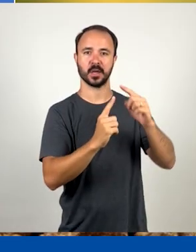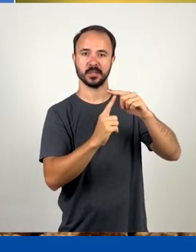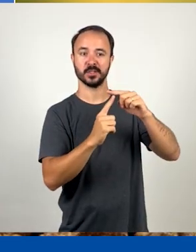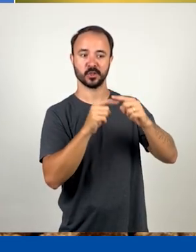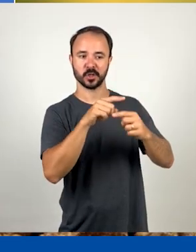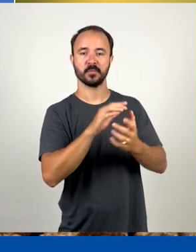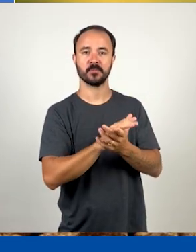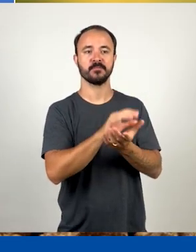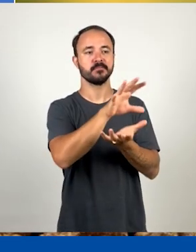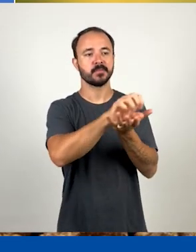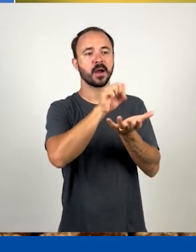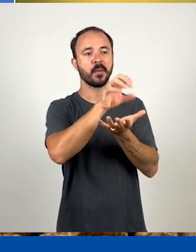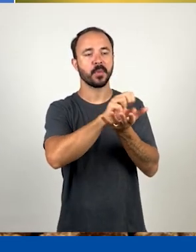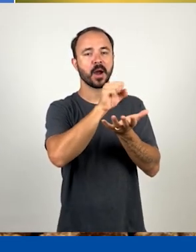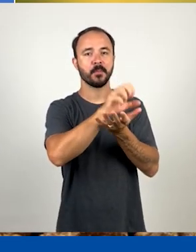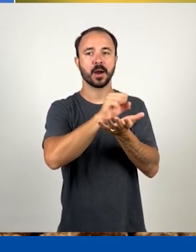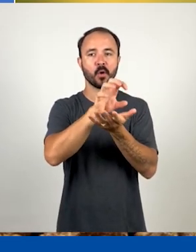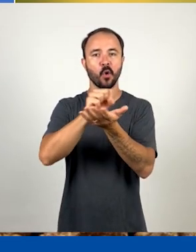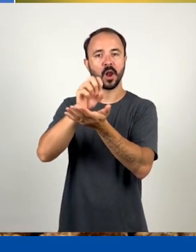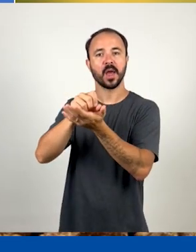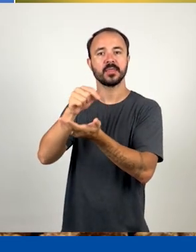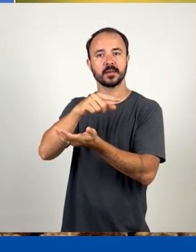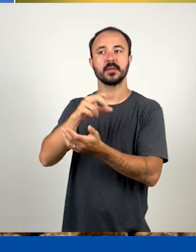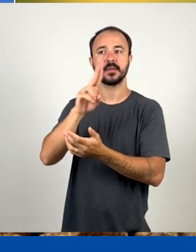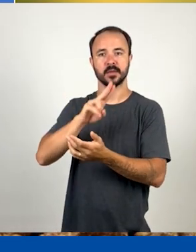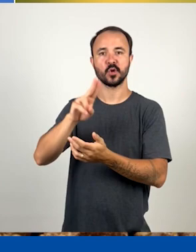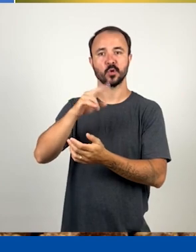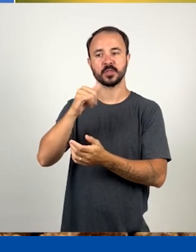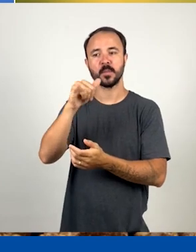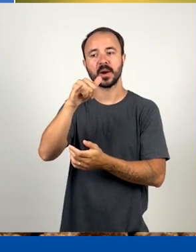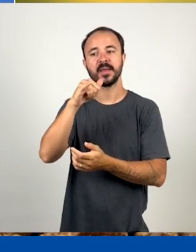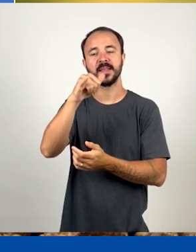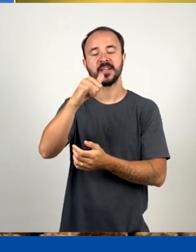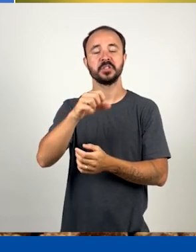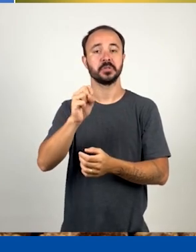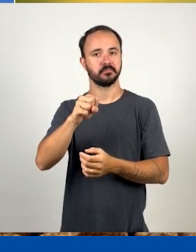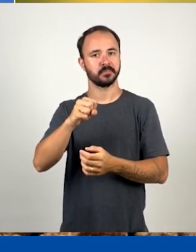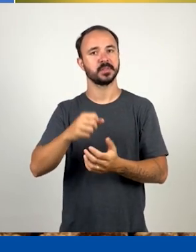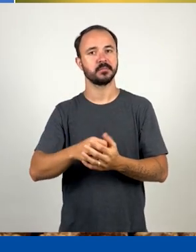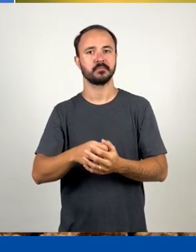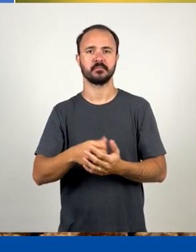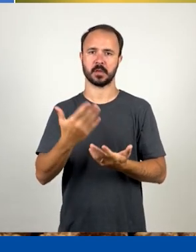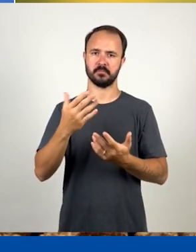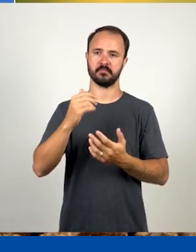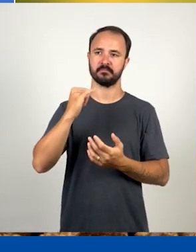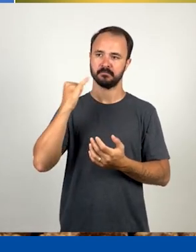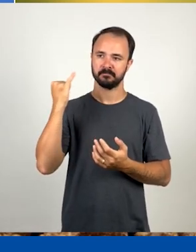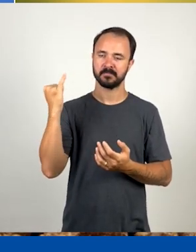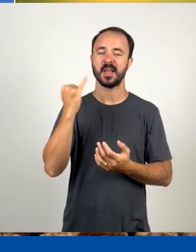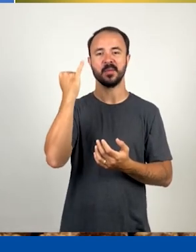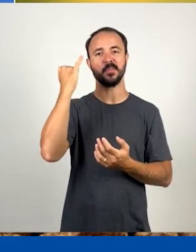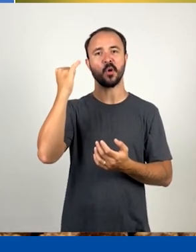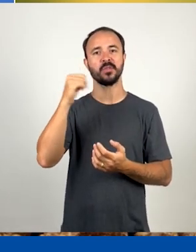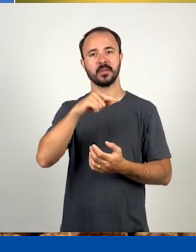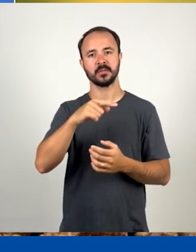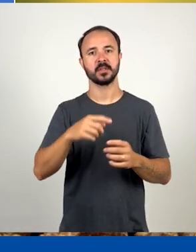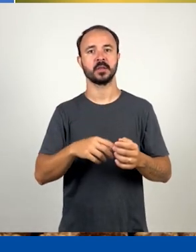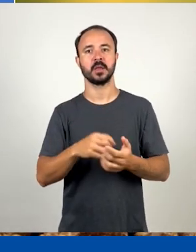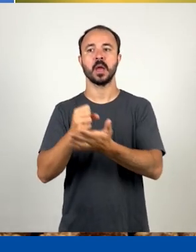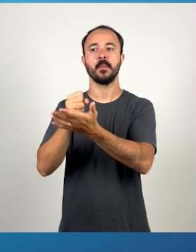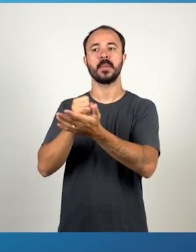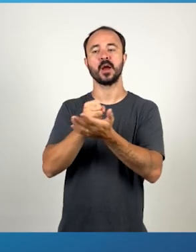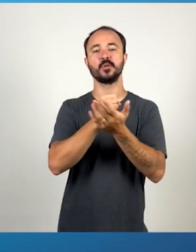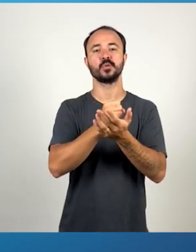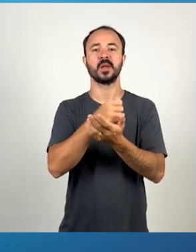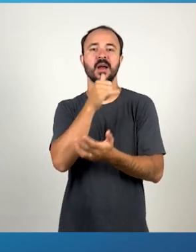sua unidade industrial aqui na nossa cidade. Então, isso realmente é algo bem importante no que se diz respeito à utilização de energia